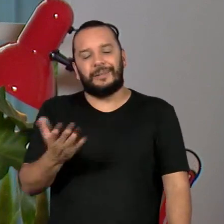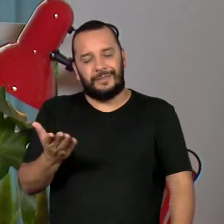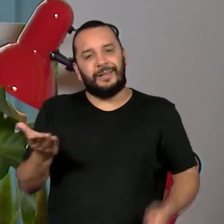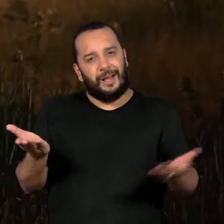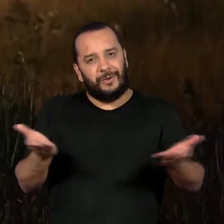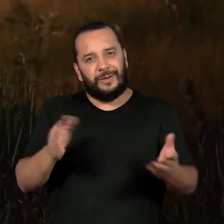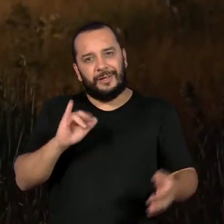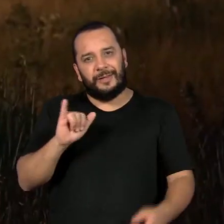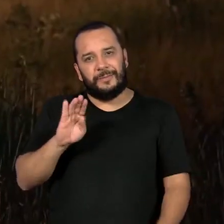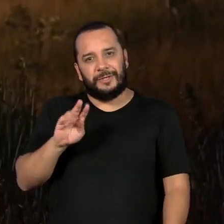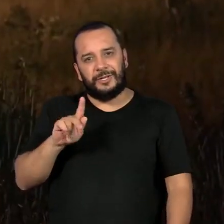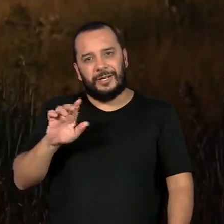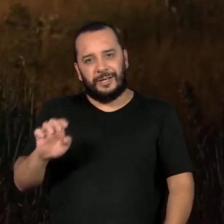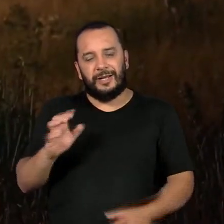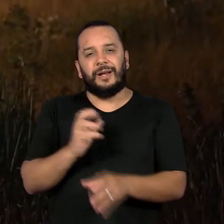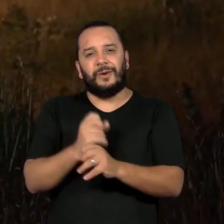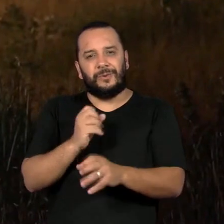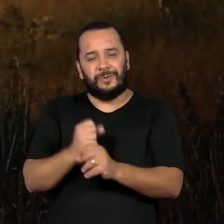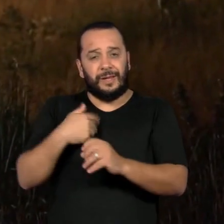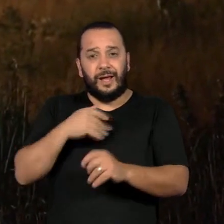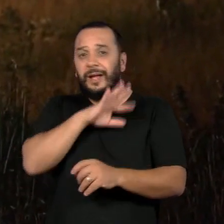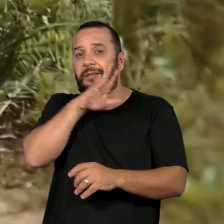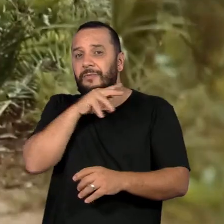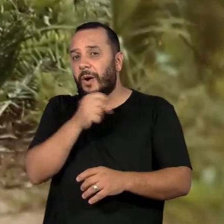ameaçadas de extinção.